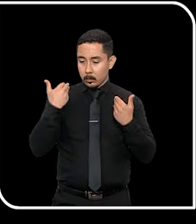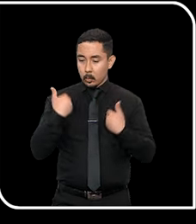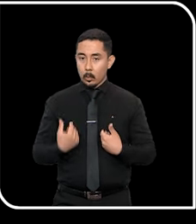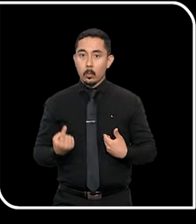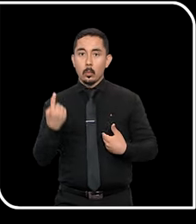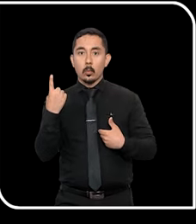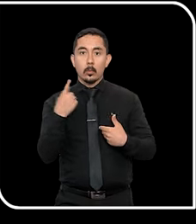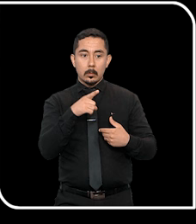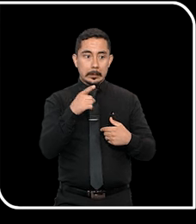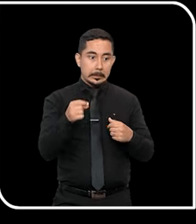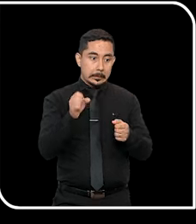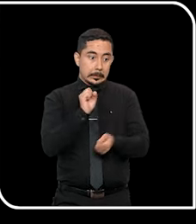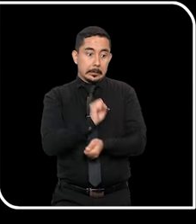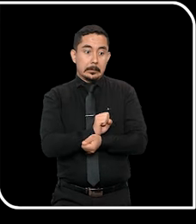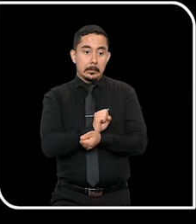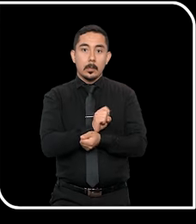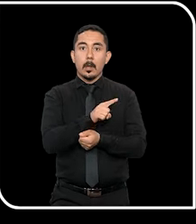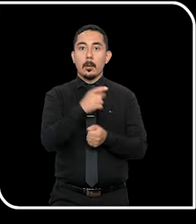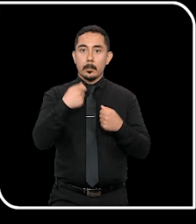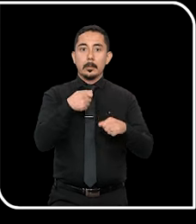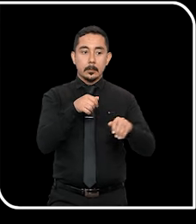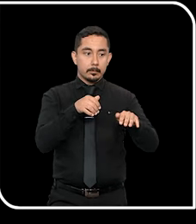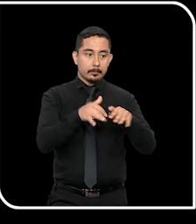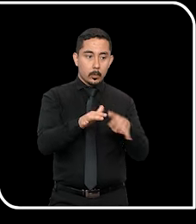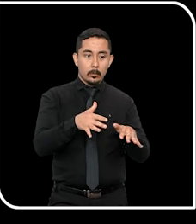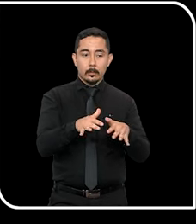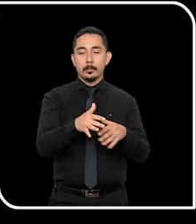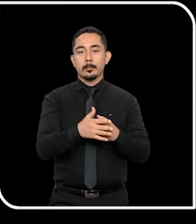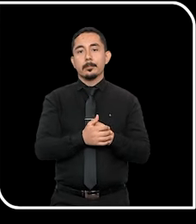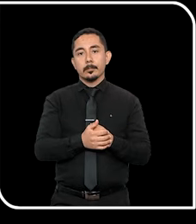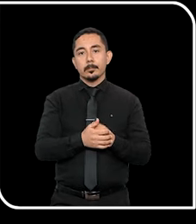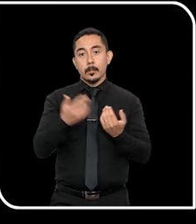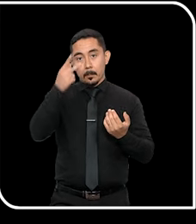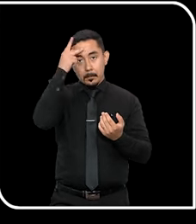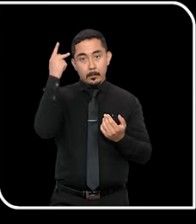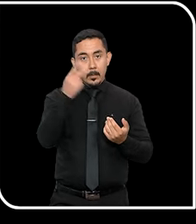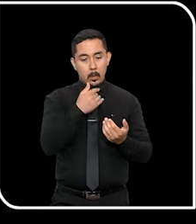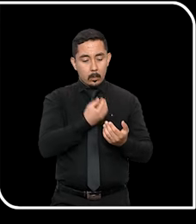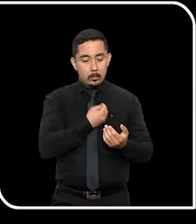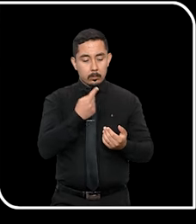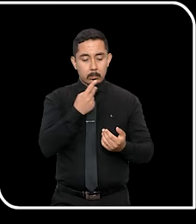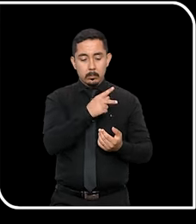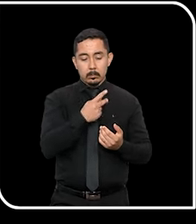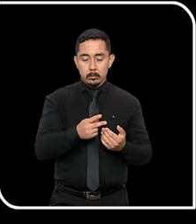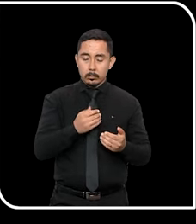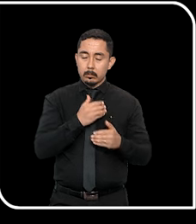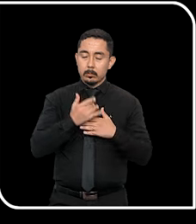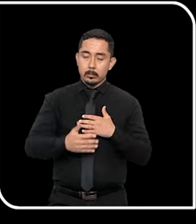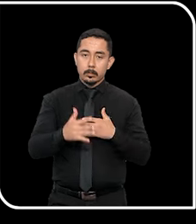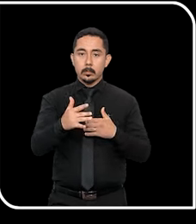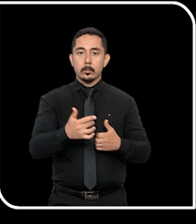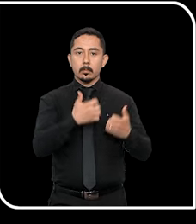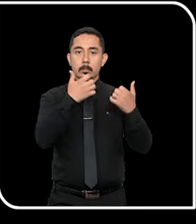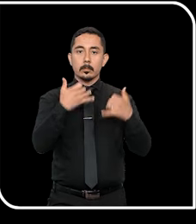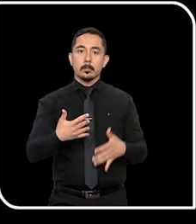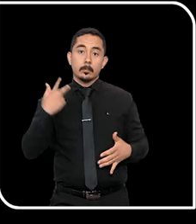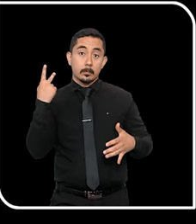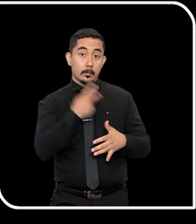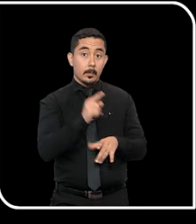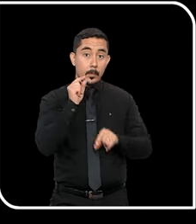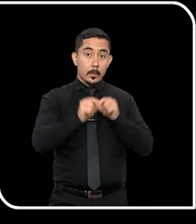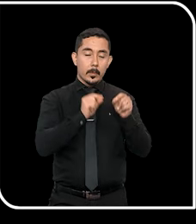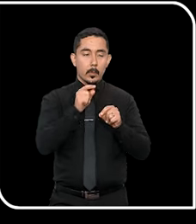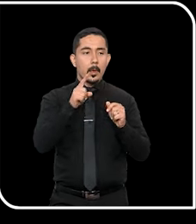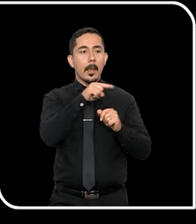paralisa quando precisa se movimentar e que as pessoas ao longo da vida dele na jornada escolar diziam para ele que